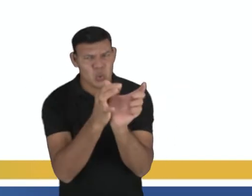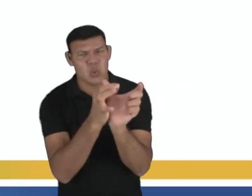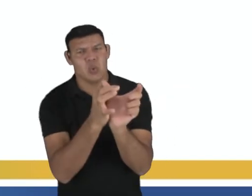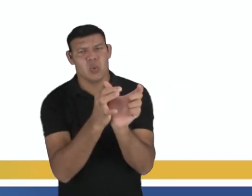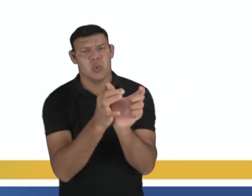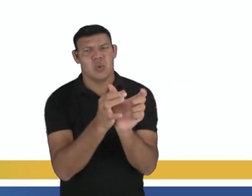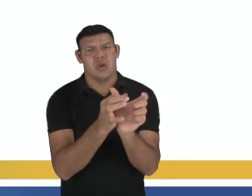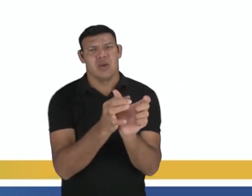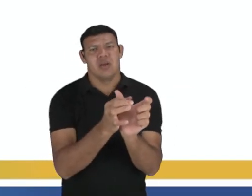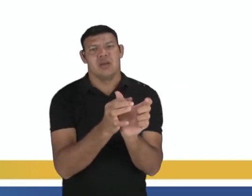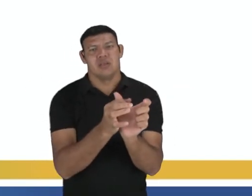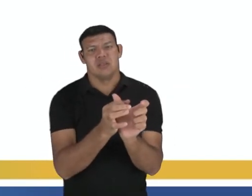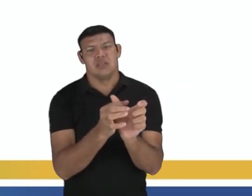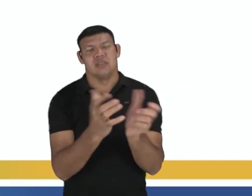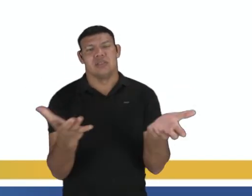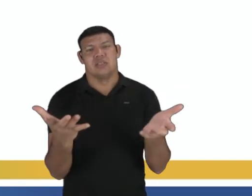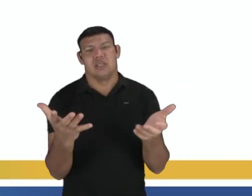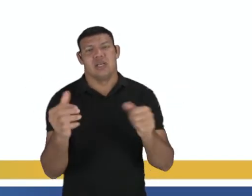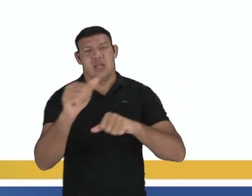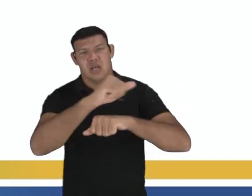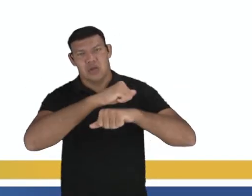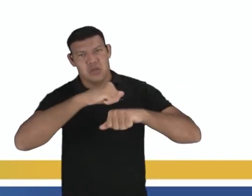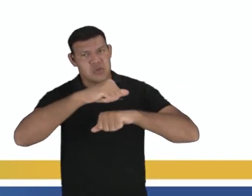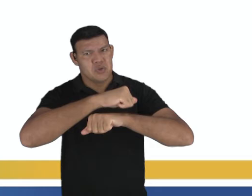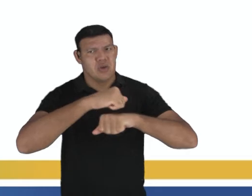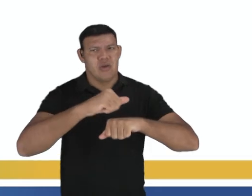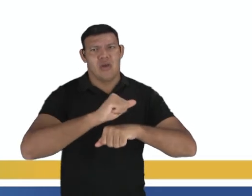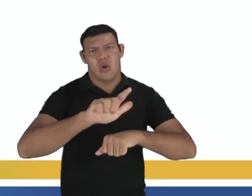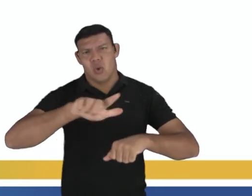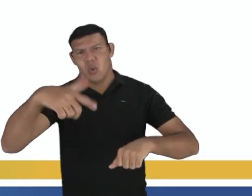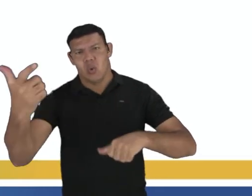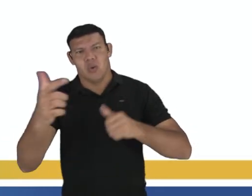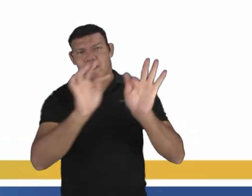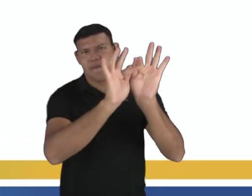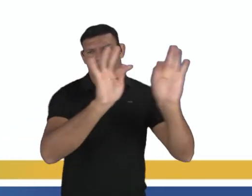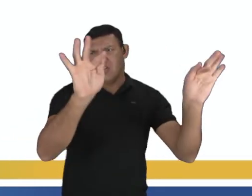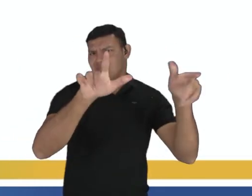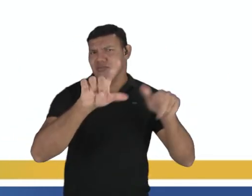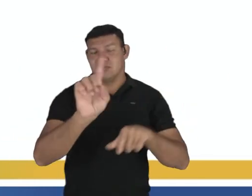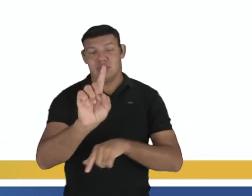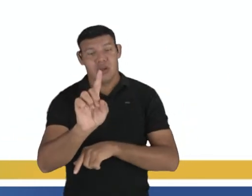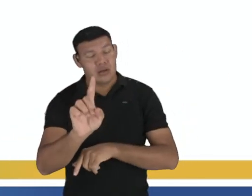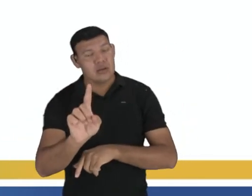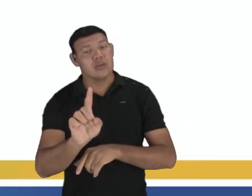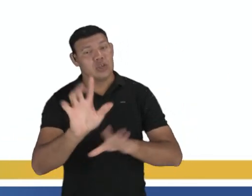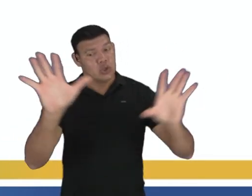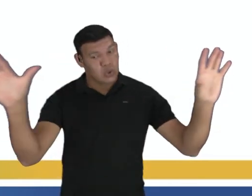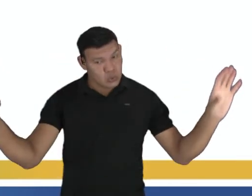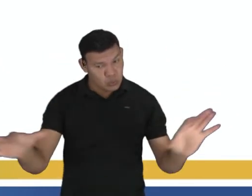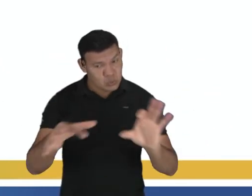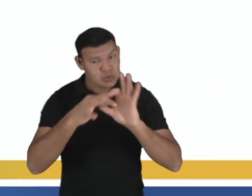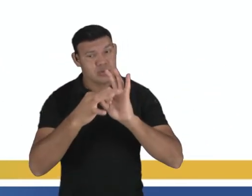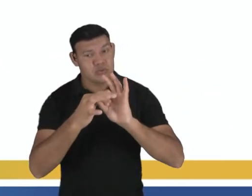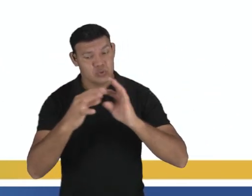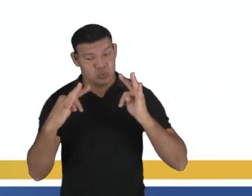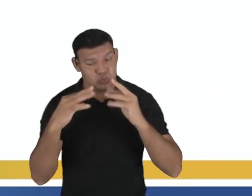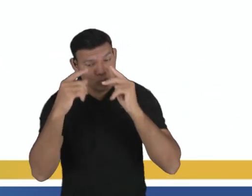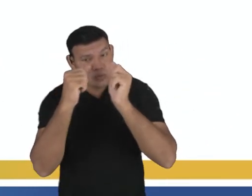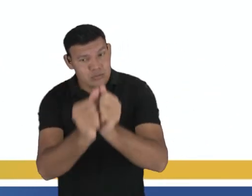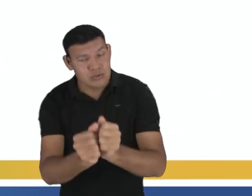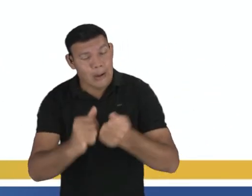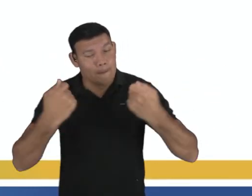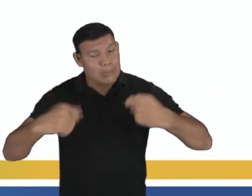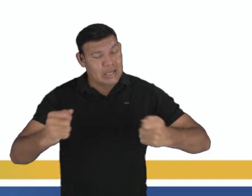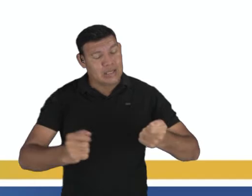conjunções e adjuntos ou locuções adverbiais, eles são a junção de todos eles. Então, é preciso você